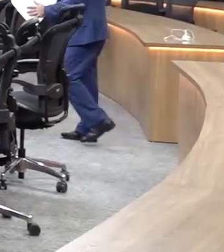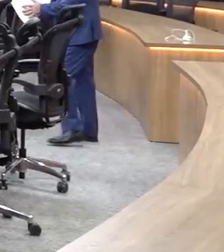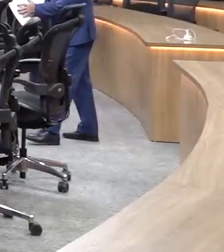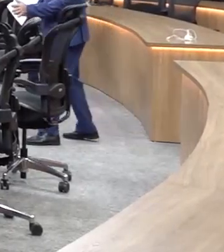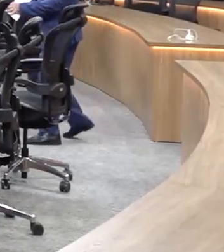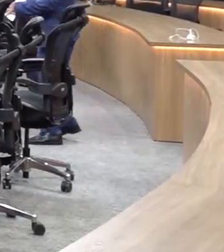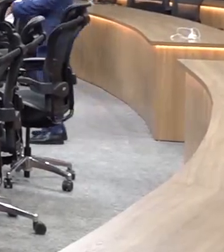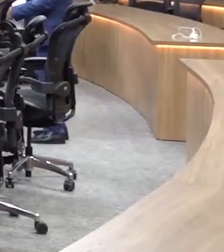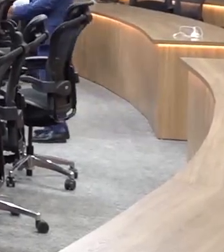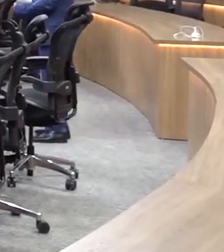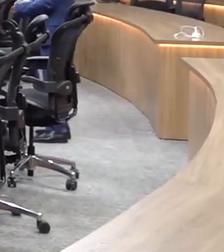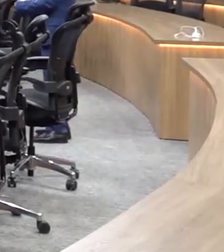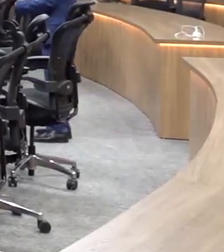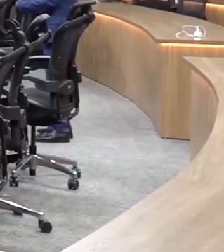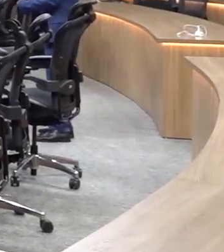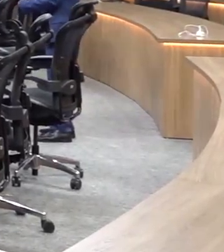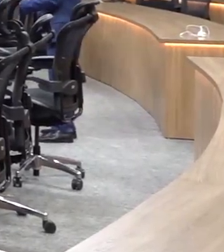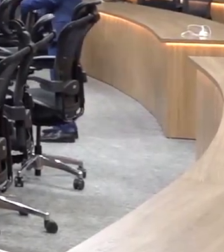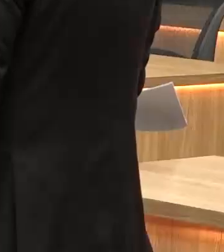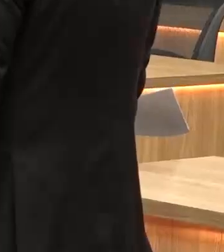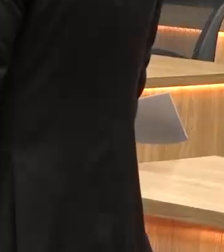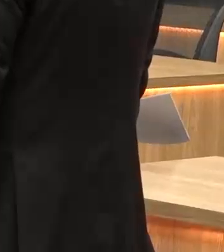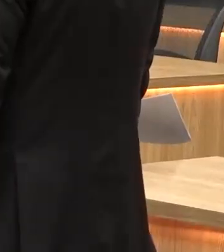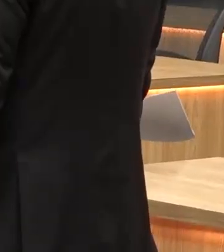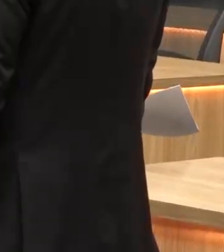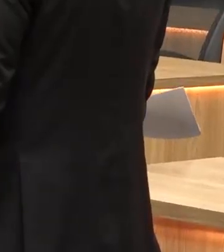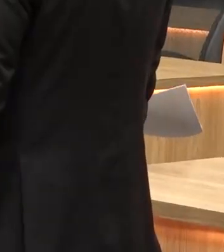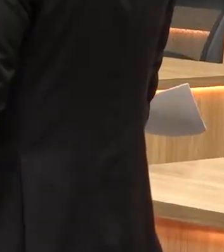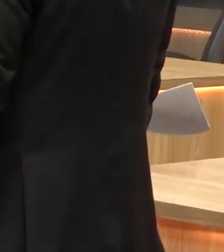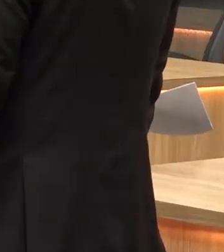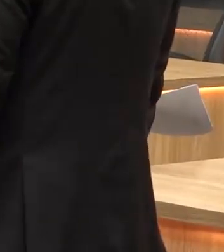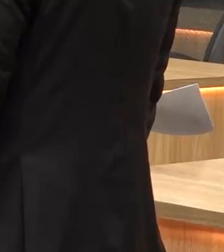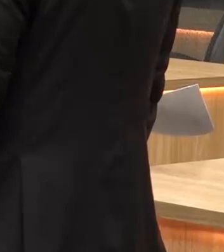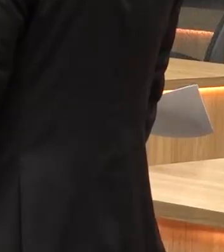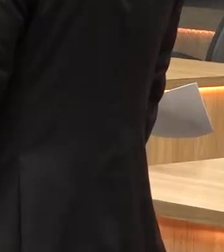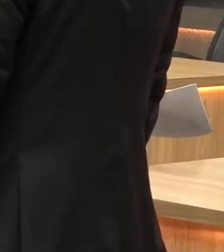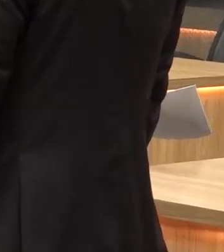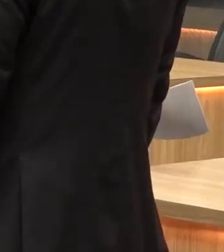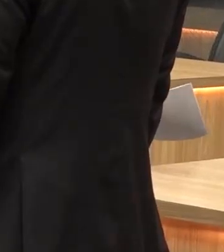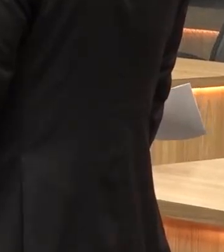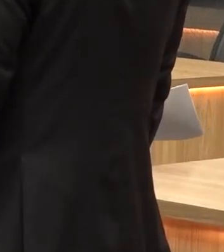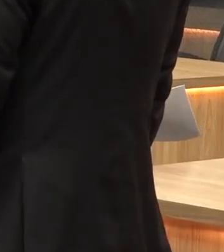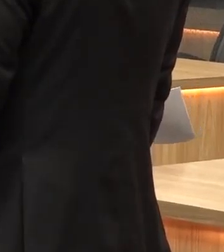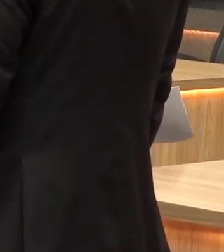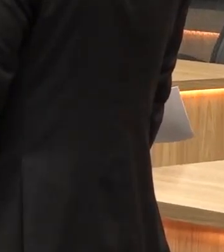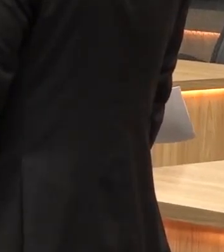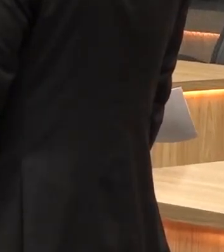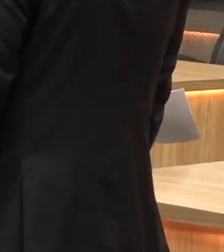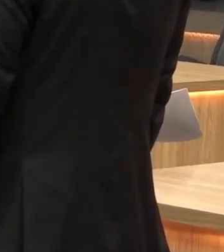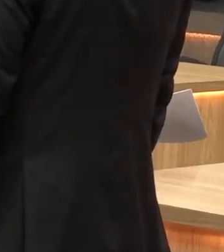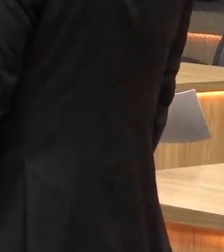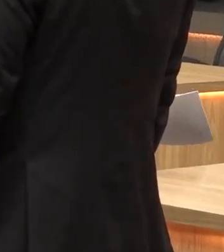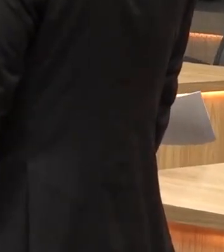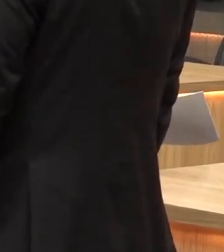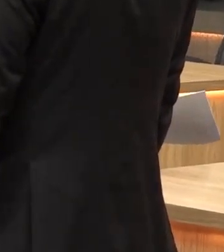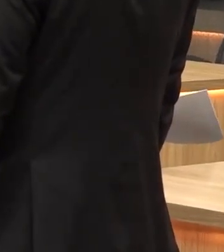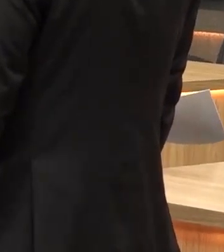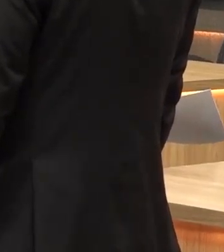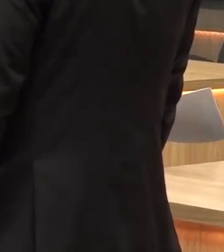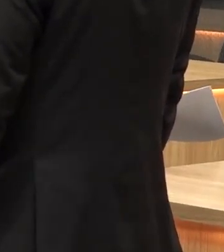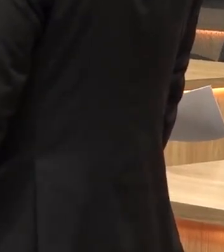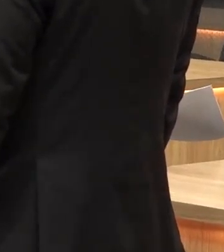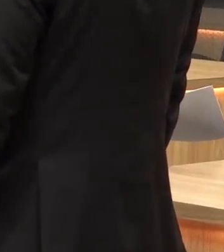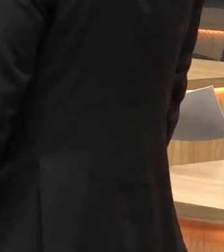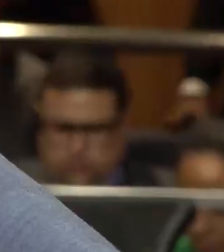foram apreciados 26 processos durante o período de apresentação de matérias 10 parlamentares fizeram